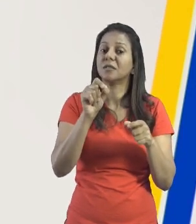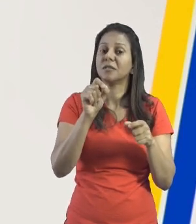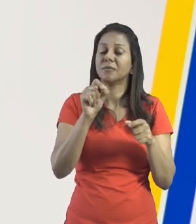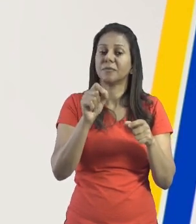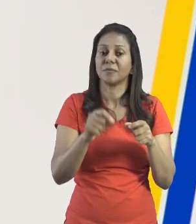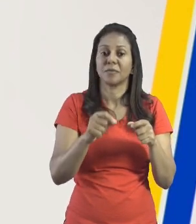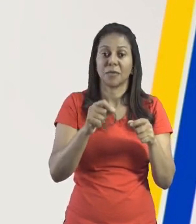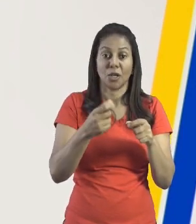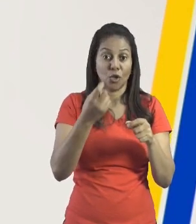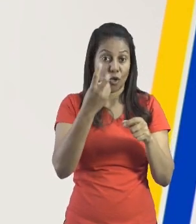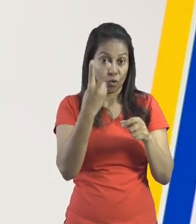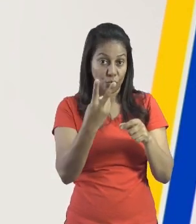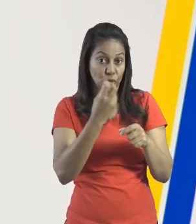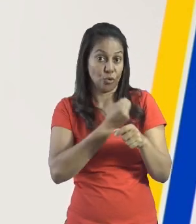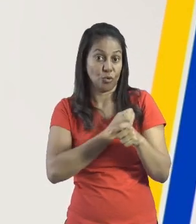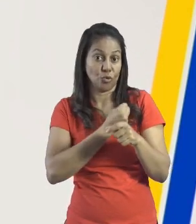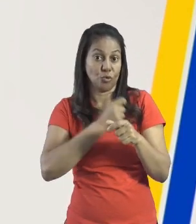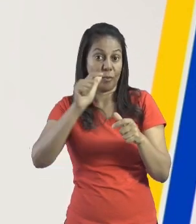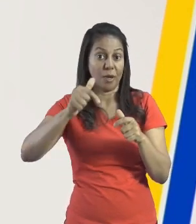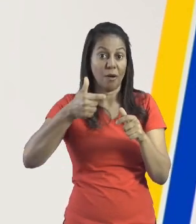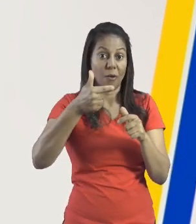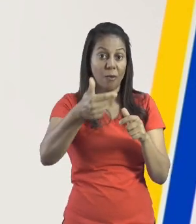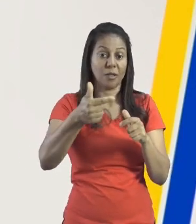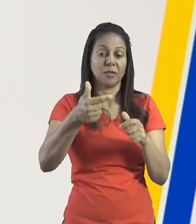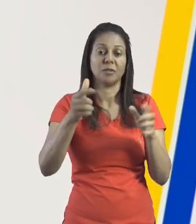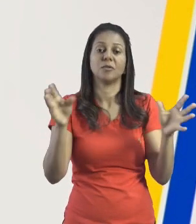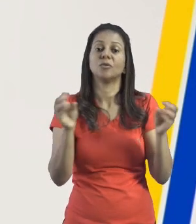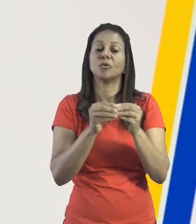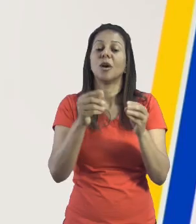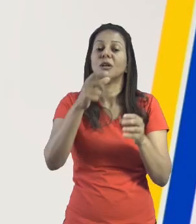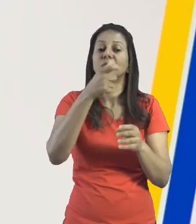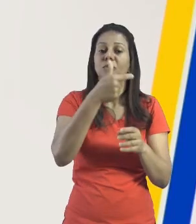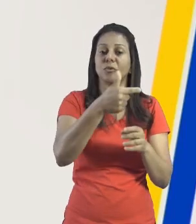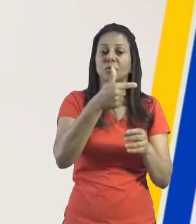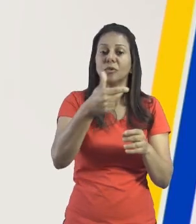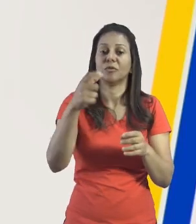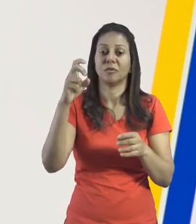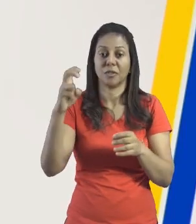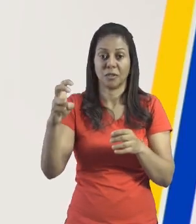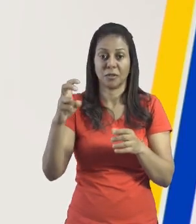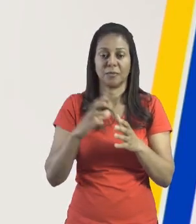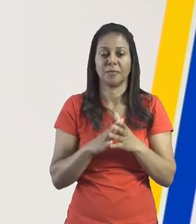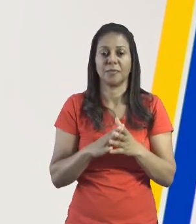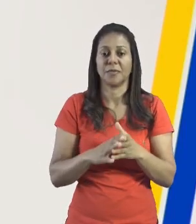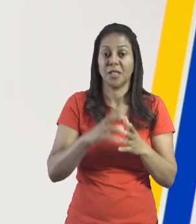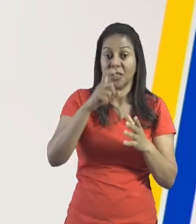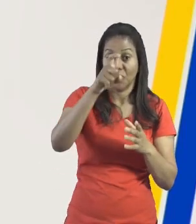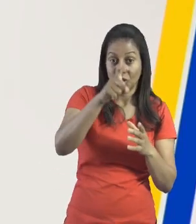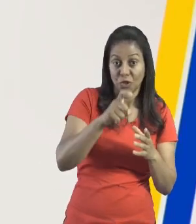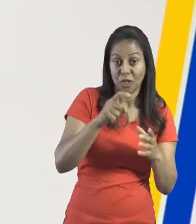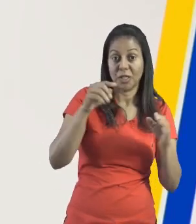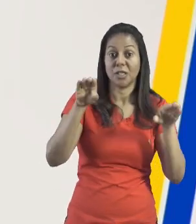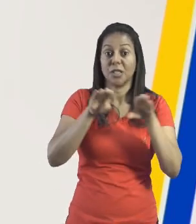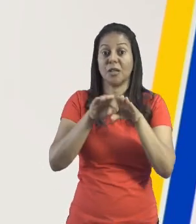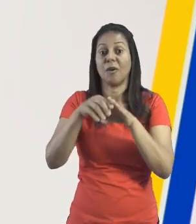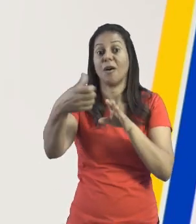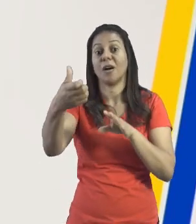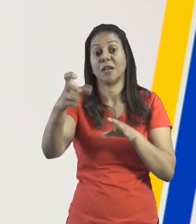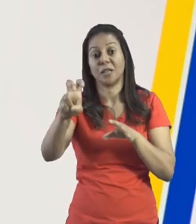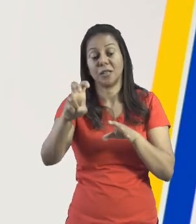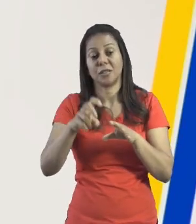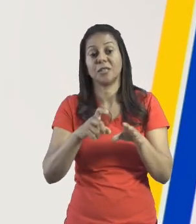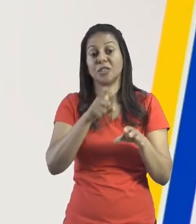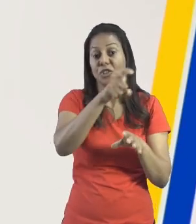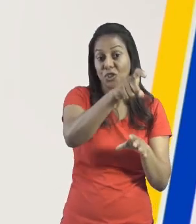dois números ao quadrado que vai dar 225, que são eles, x igual a 15 ou